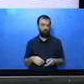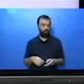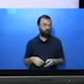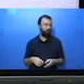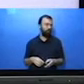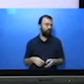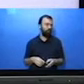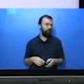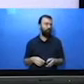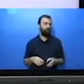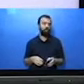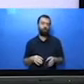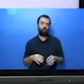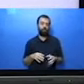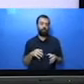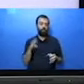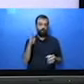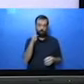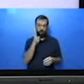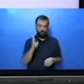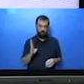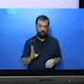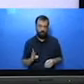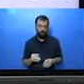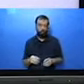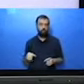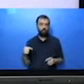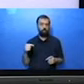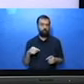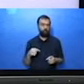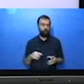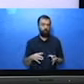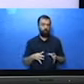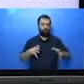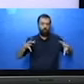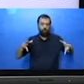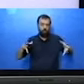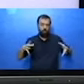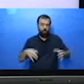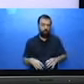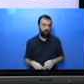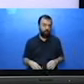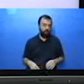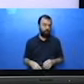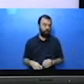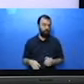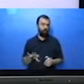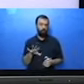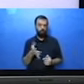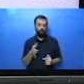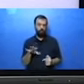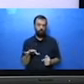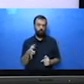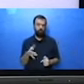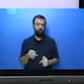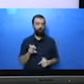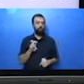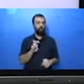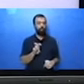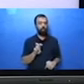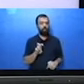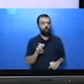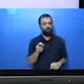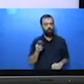É o mais predominante no território, né? Os planaltos são mais predominantes no território nacional e ocupa de cerca de 5.000